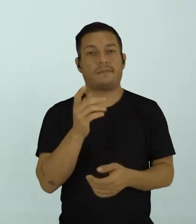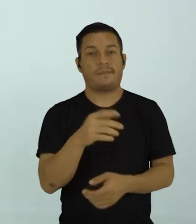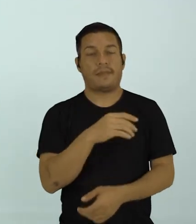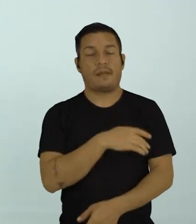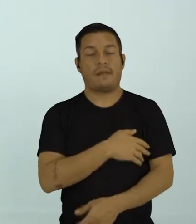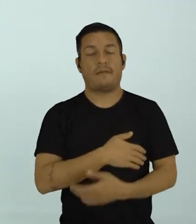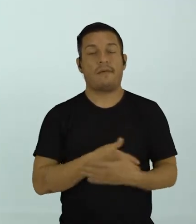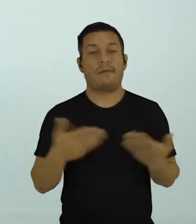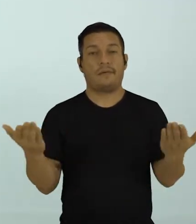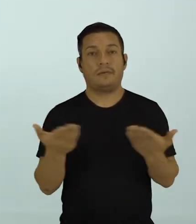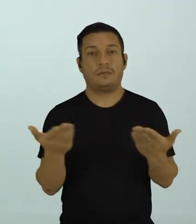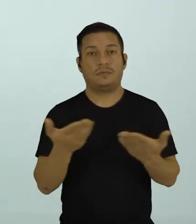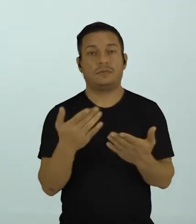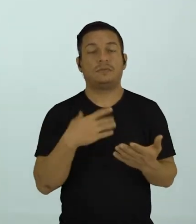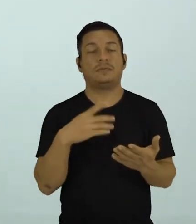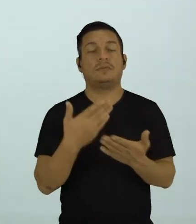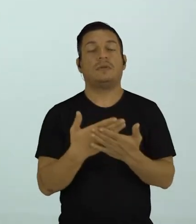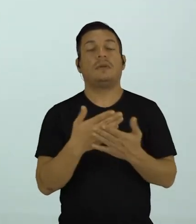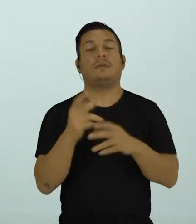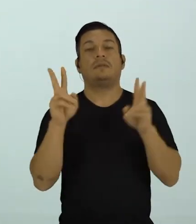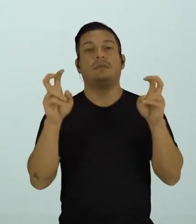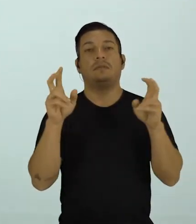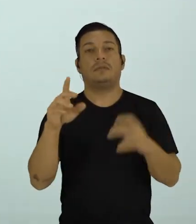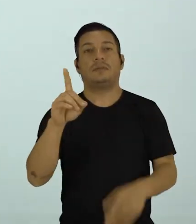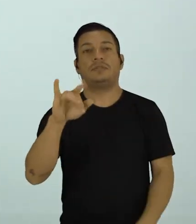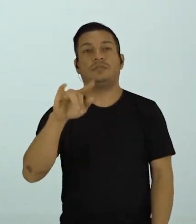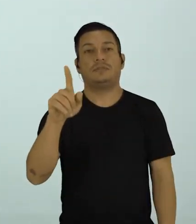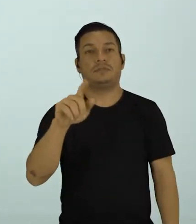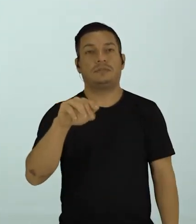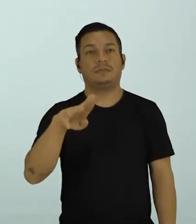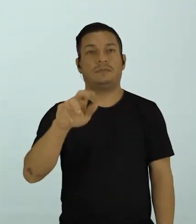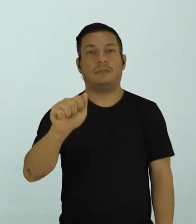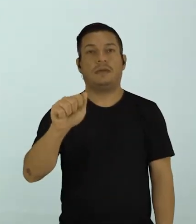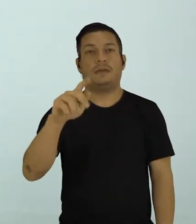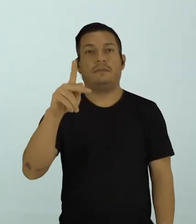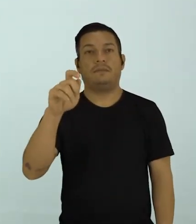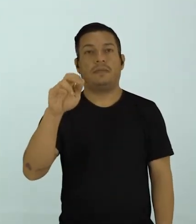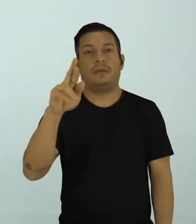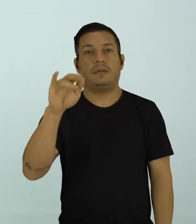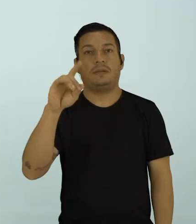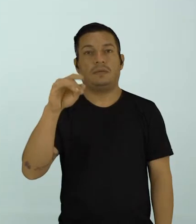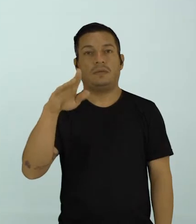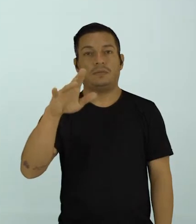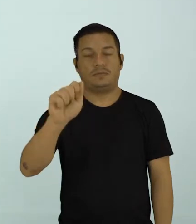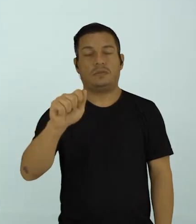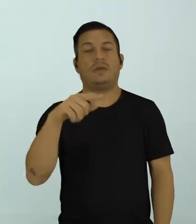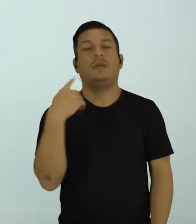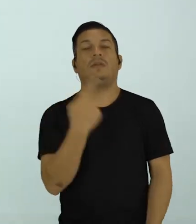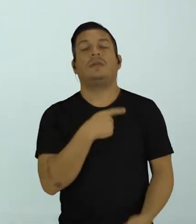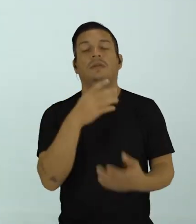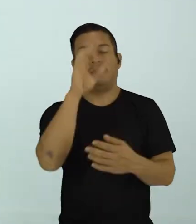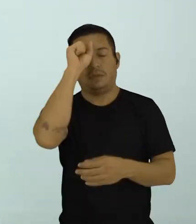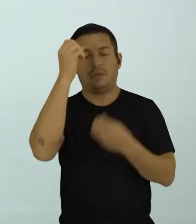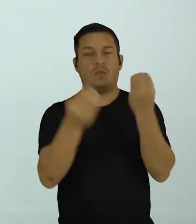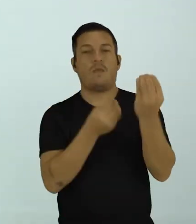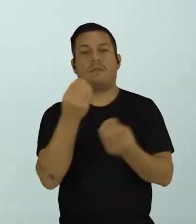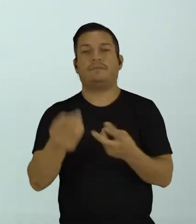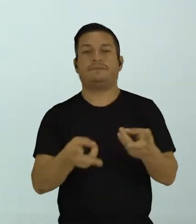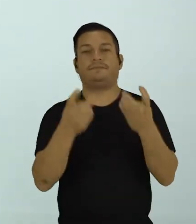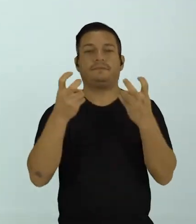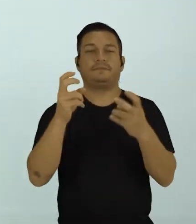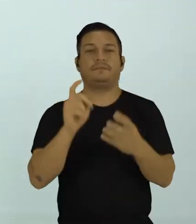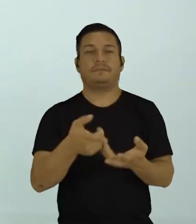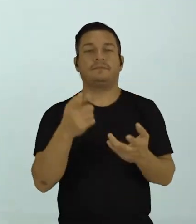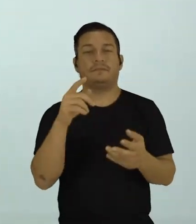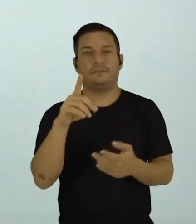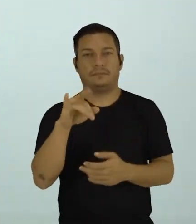aula sobre dízimos periódicas. Nós vamos hoje aprender a como identificar uma dízima periódica, certo? Na última